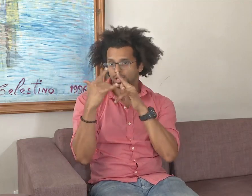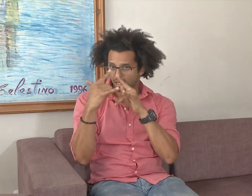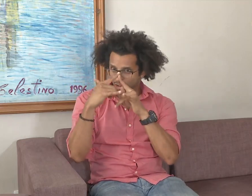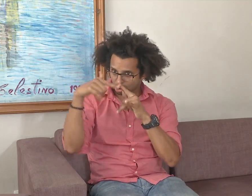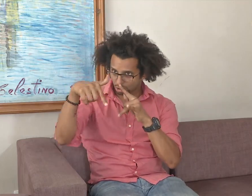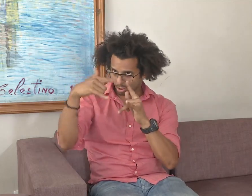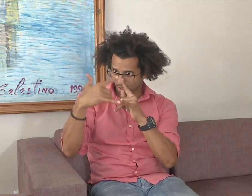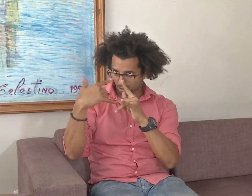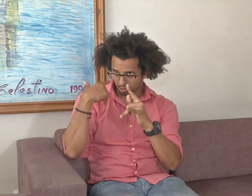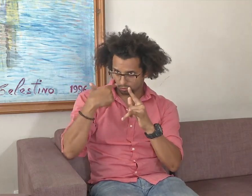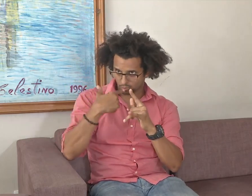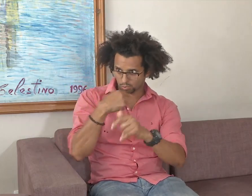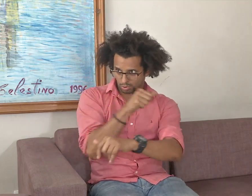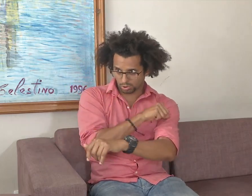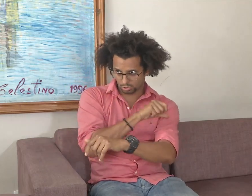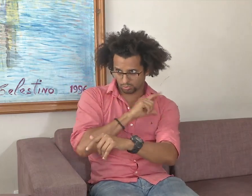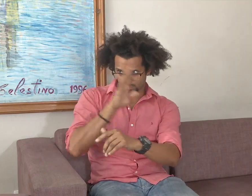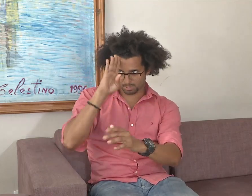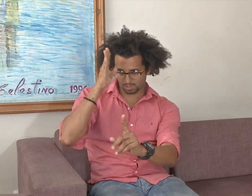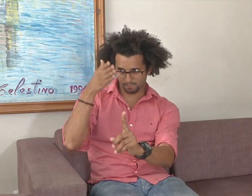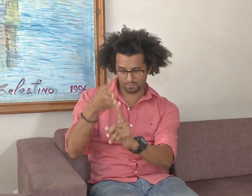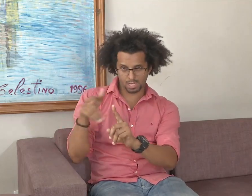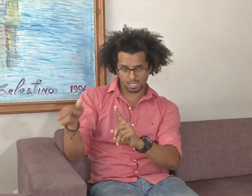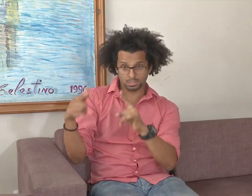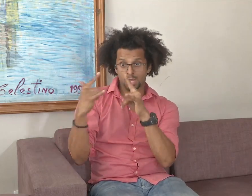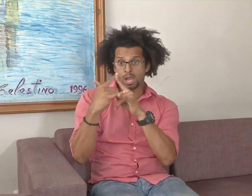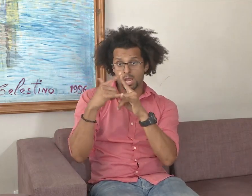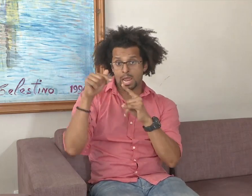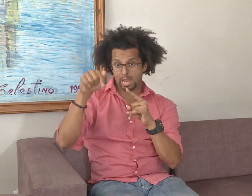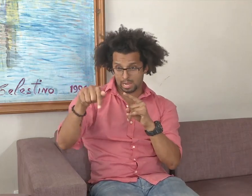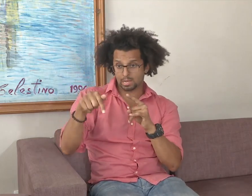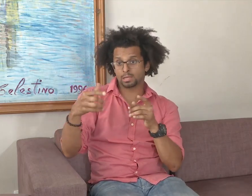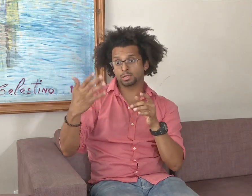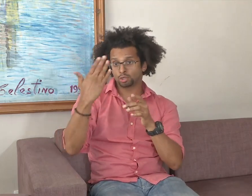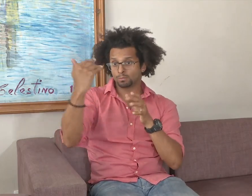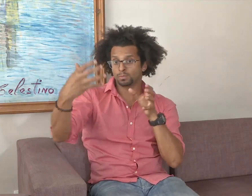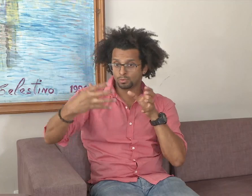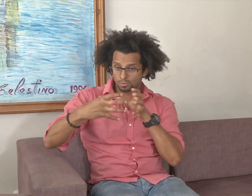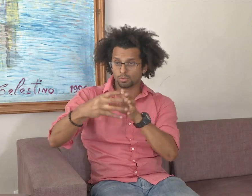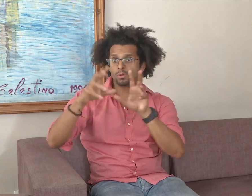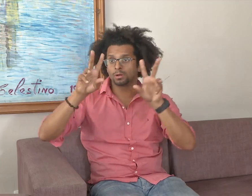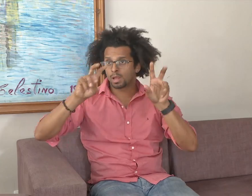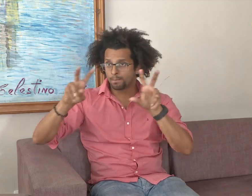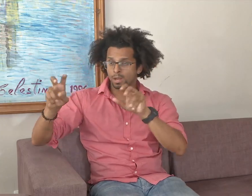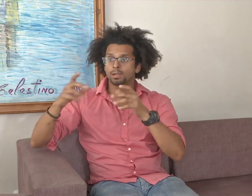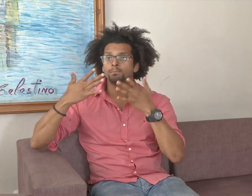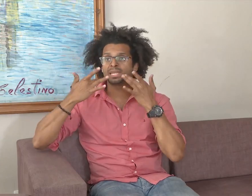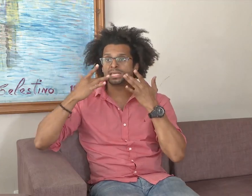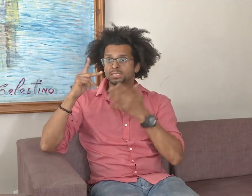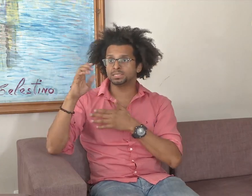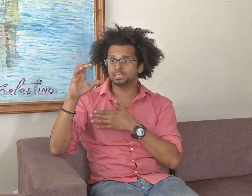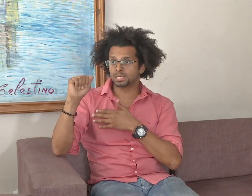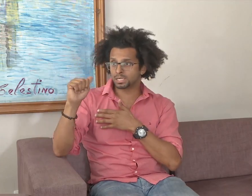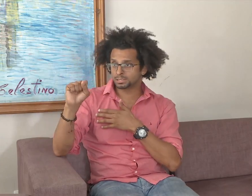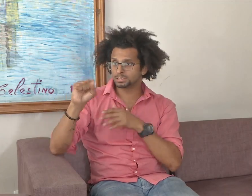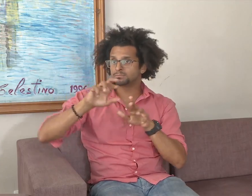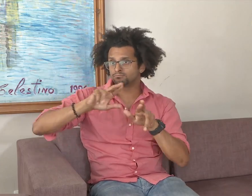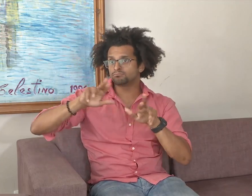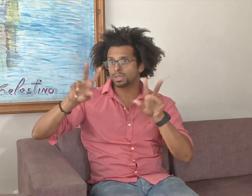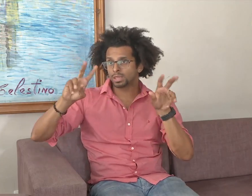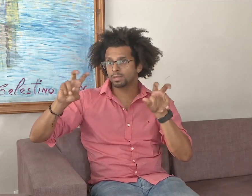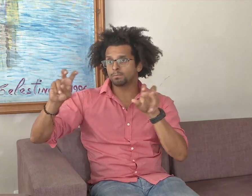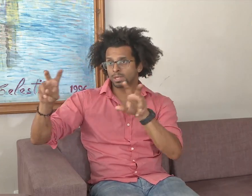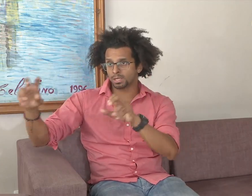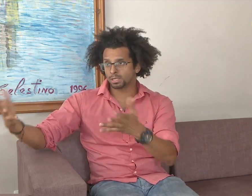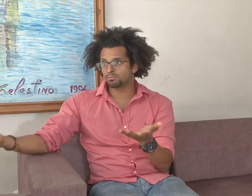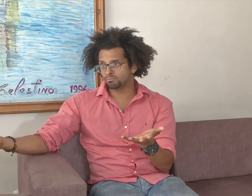ator. Também no Instituto Nacional de Surdos, de Educação de Surdos, lá no Rio de Janeiro. Eles me convidaram para fazer algumas